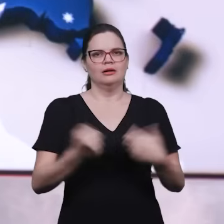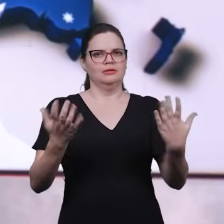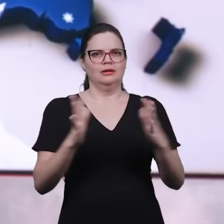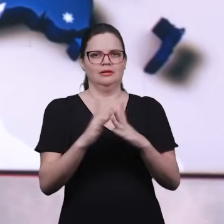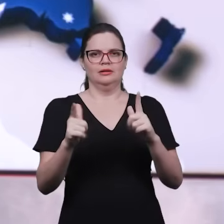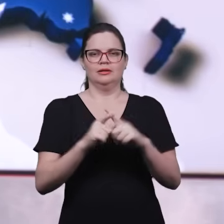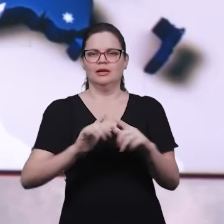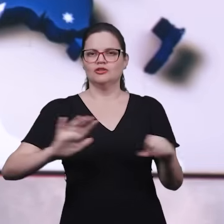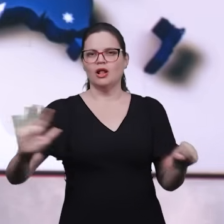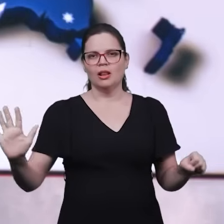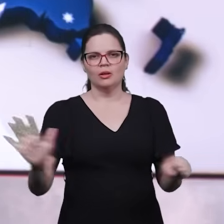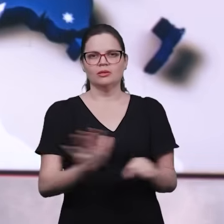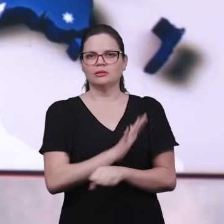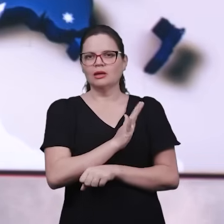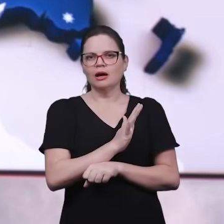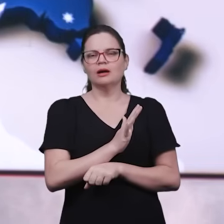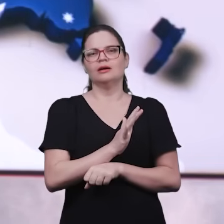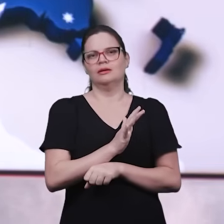igreja lotada.